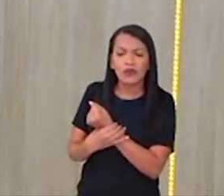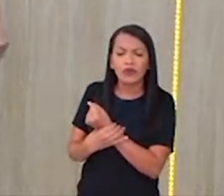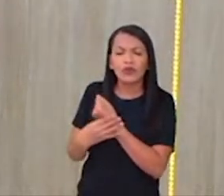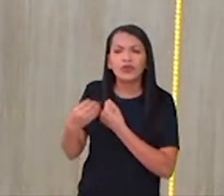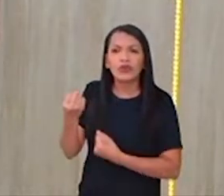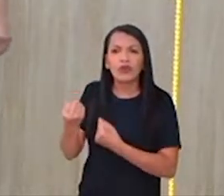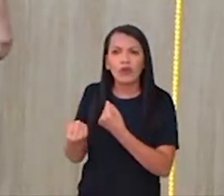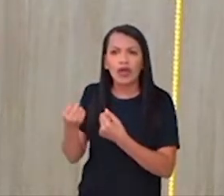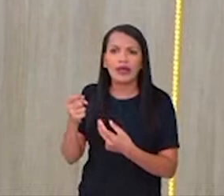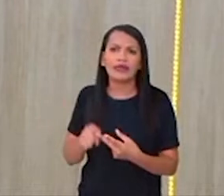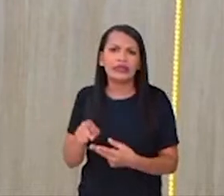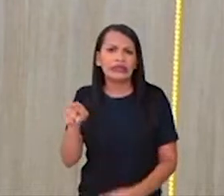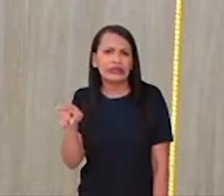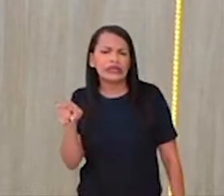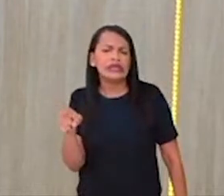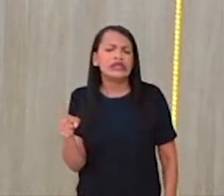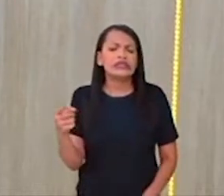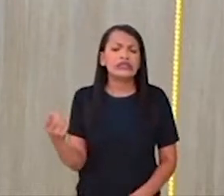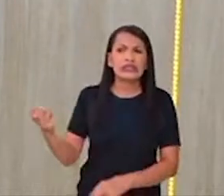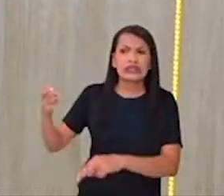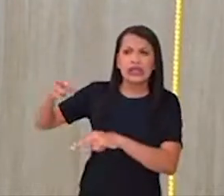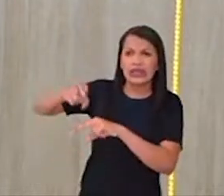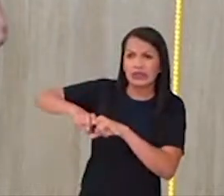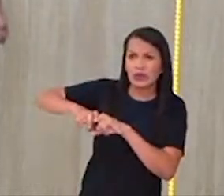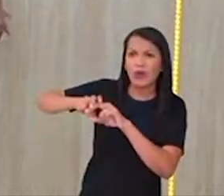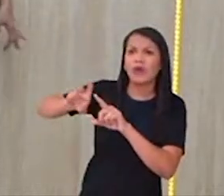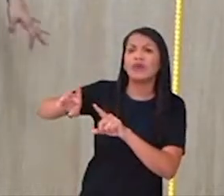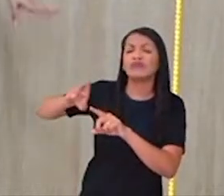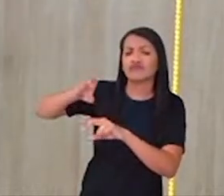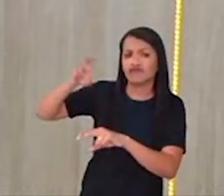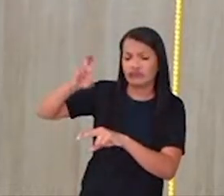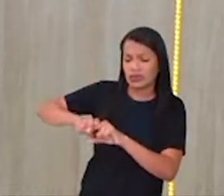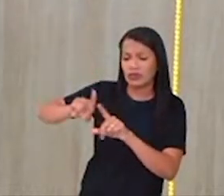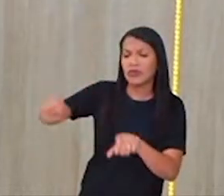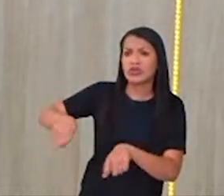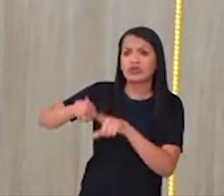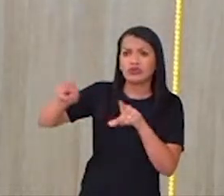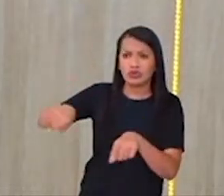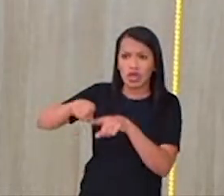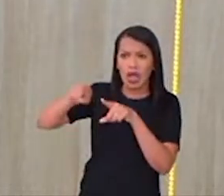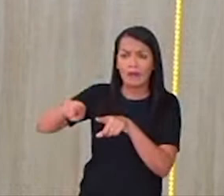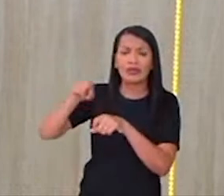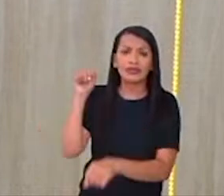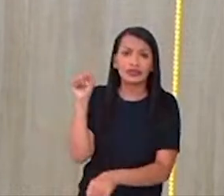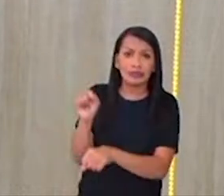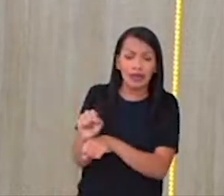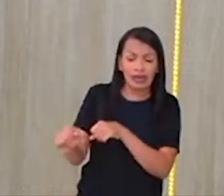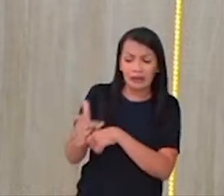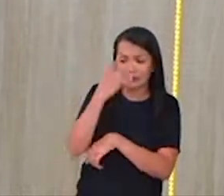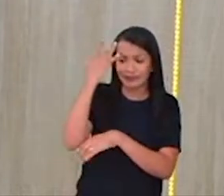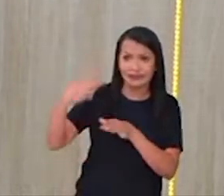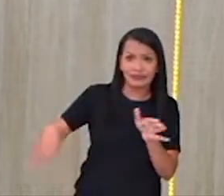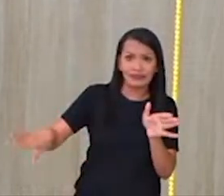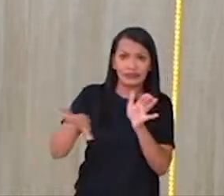sua chegada. Como meu filho não trabalha, eu banco as despesas. Então veja que a gente tem a palavra banco em todas